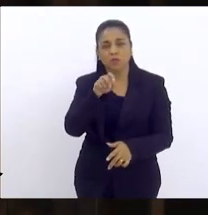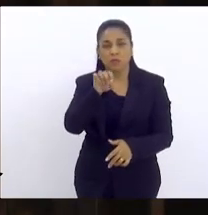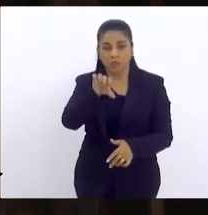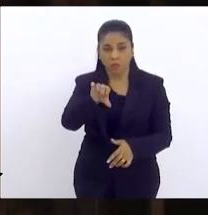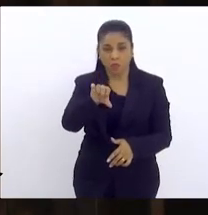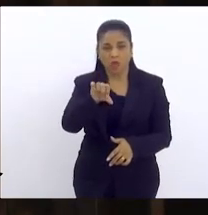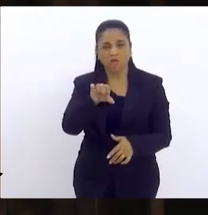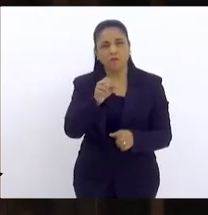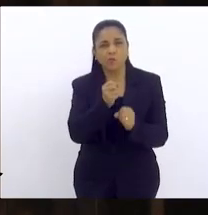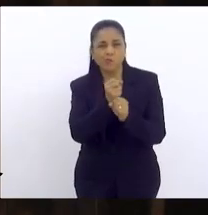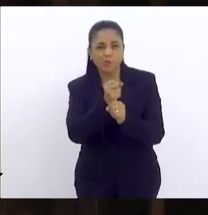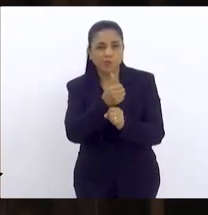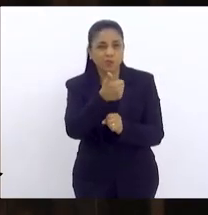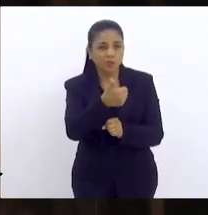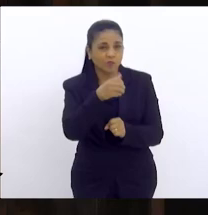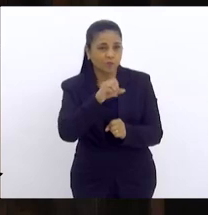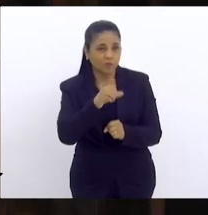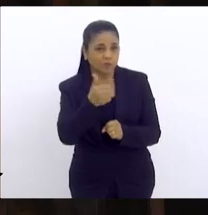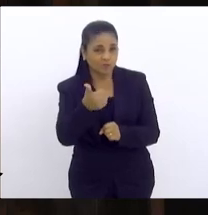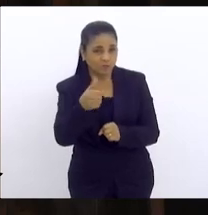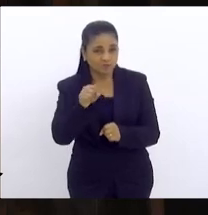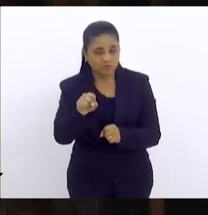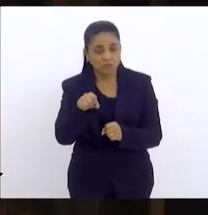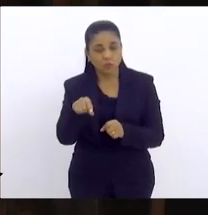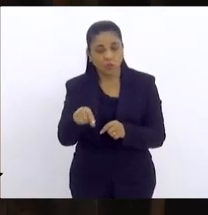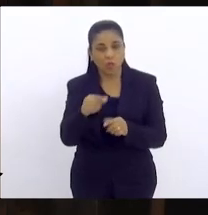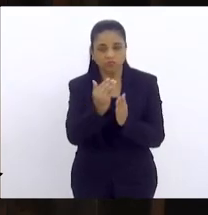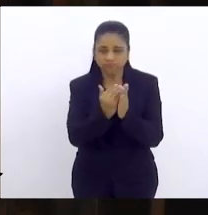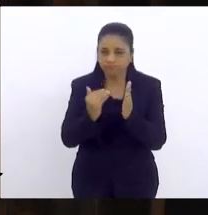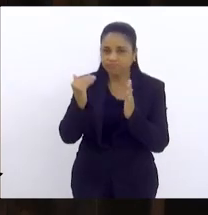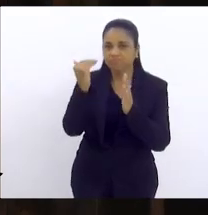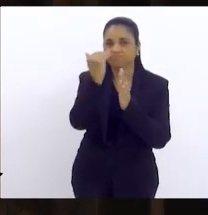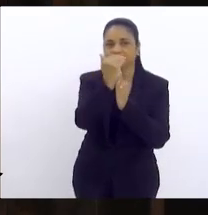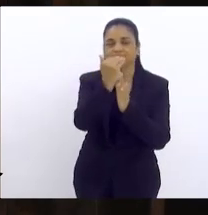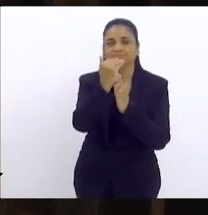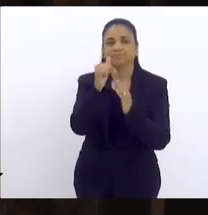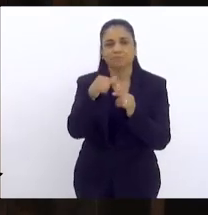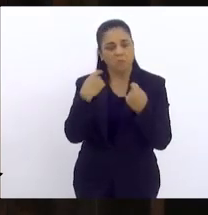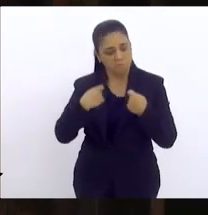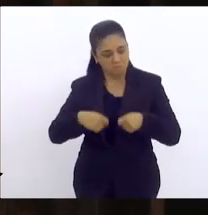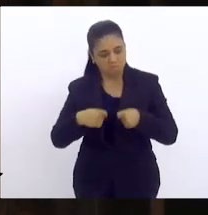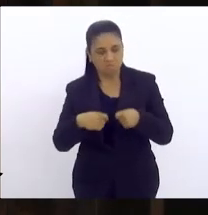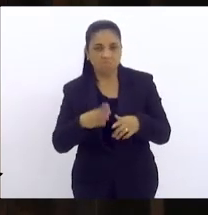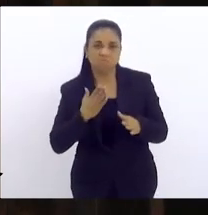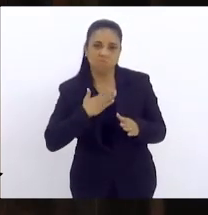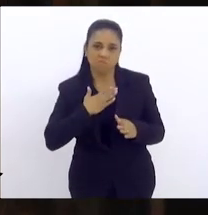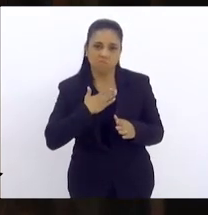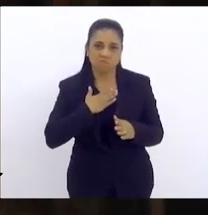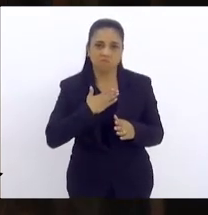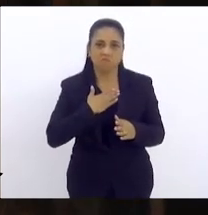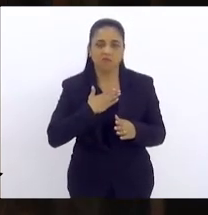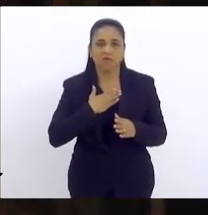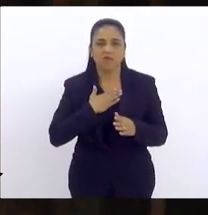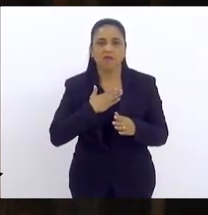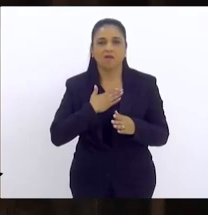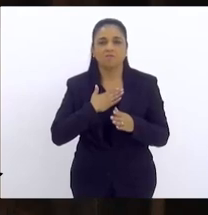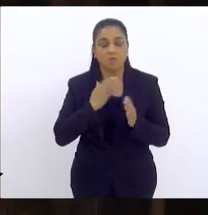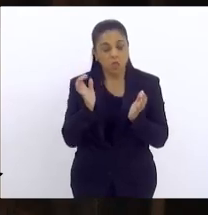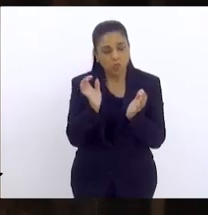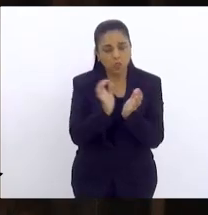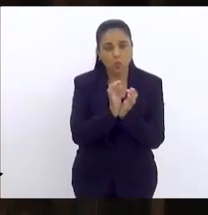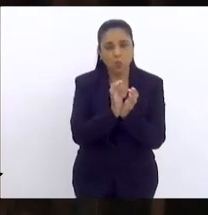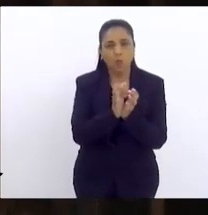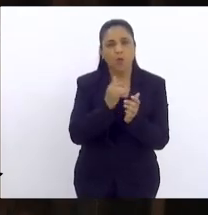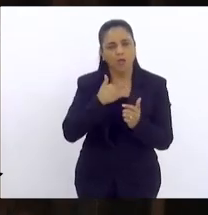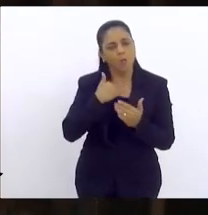e naquela ocasião eu fui promovido por merecimento na primeira leva da minha turma então